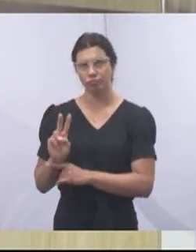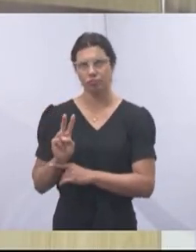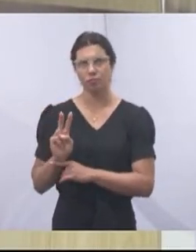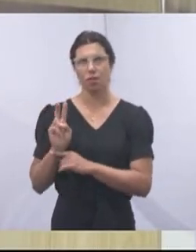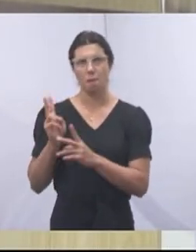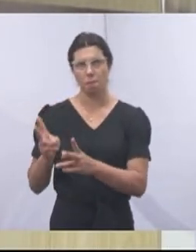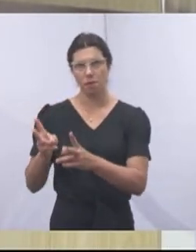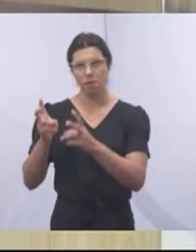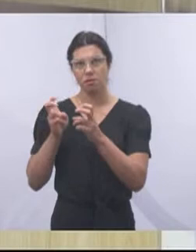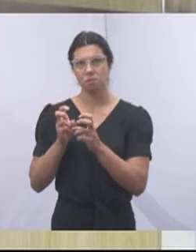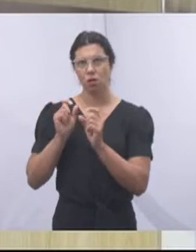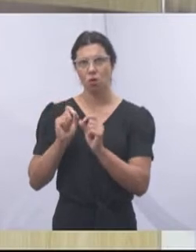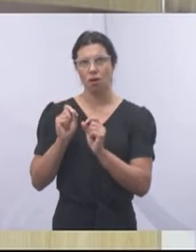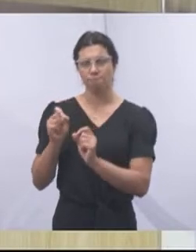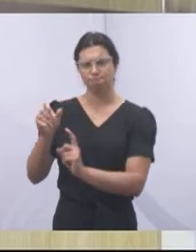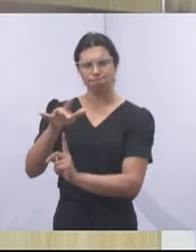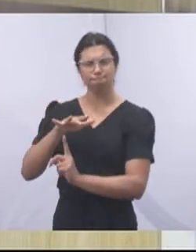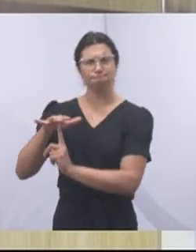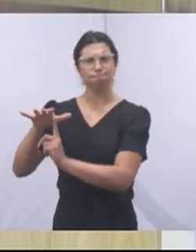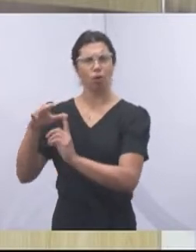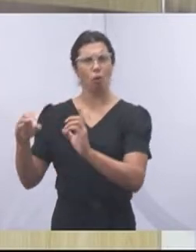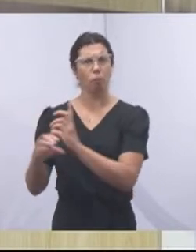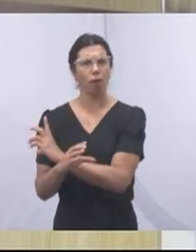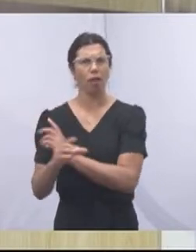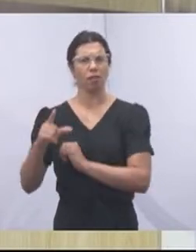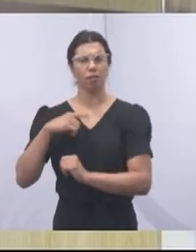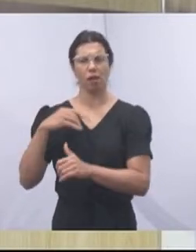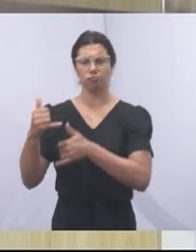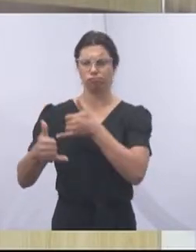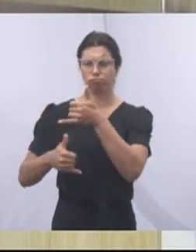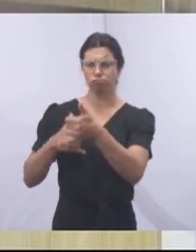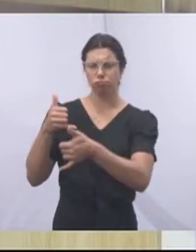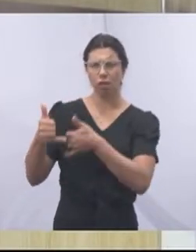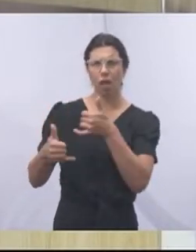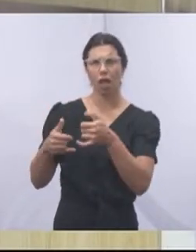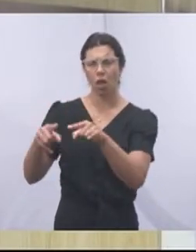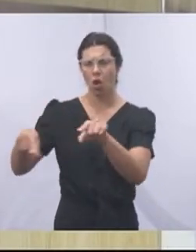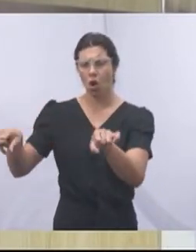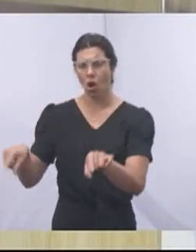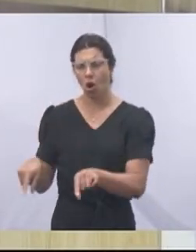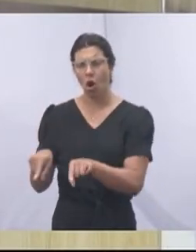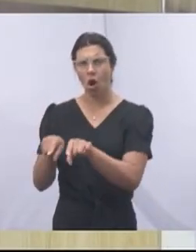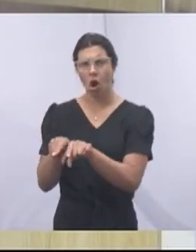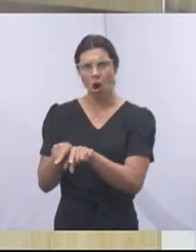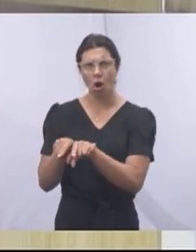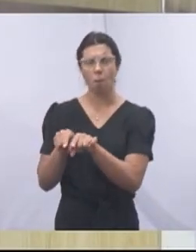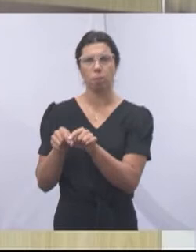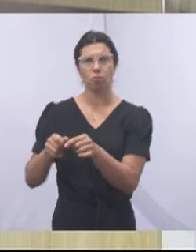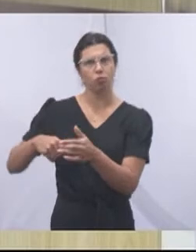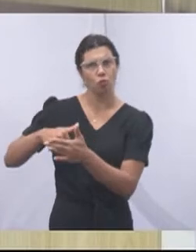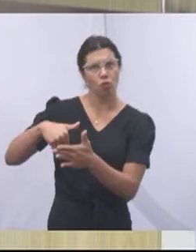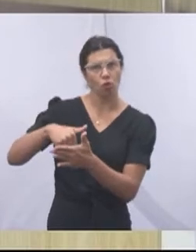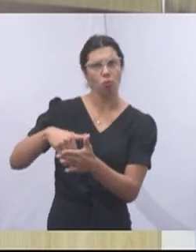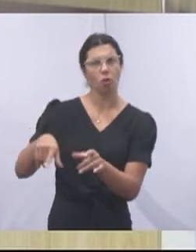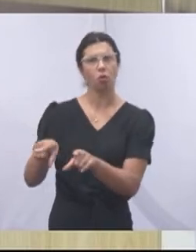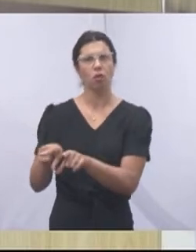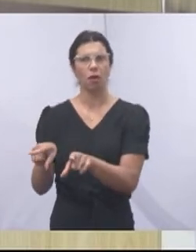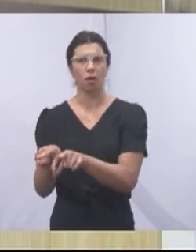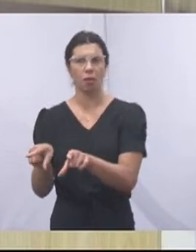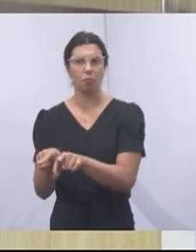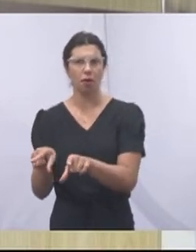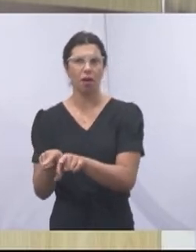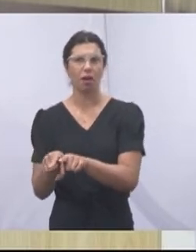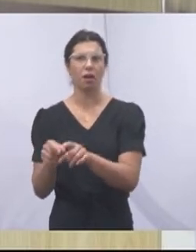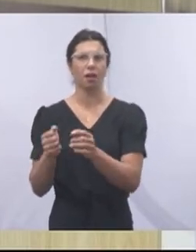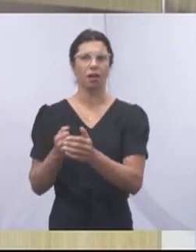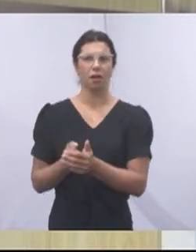que a pracinha é completa, tem brinquedos, tem um campinho ali daquele modelo, Dude, aquele modelo